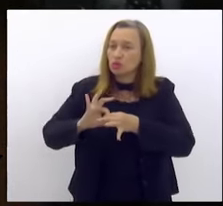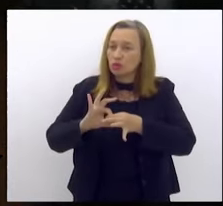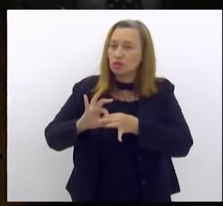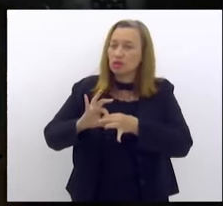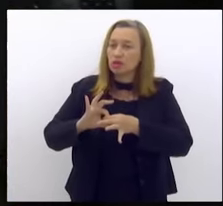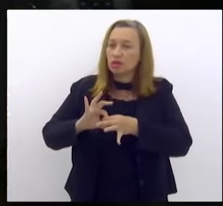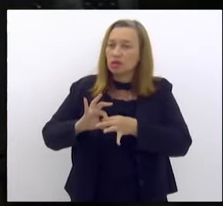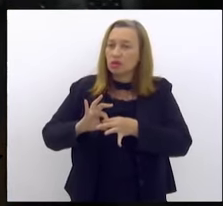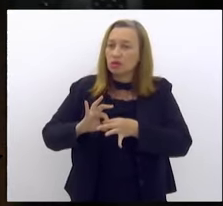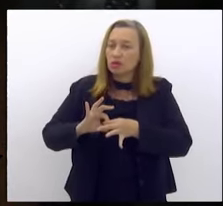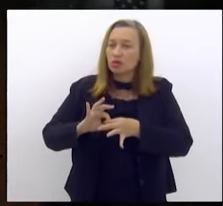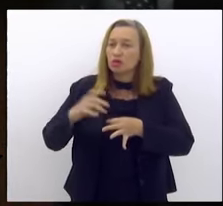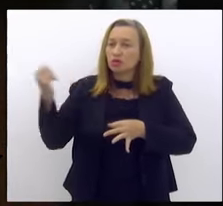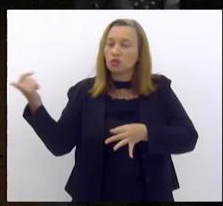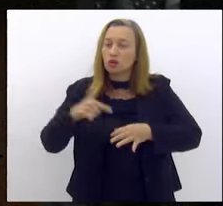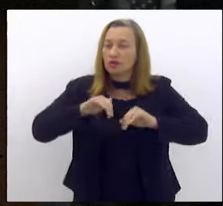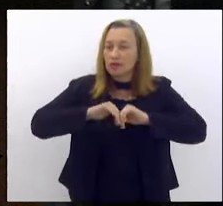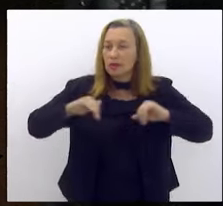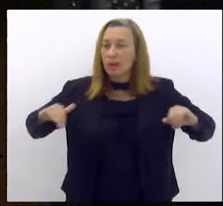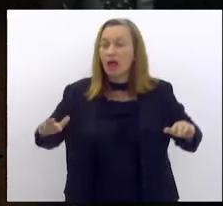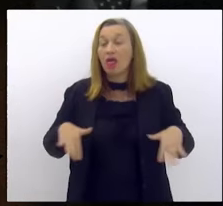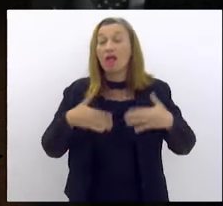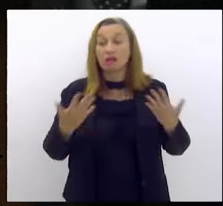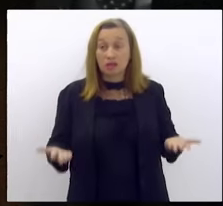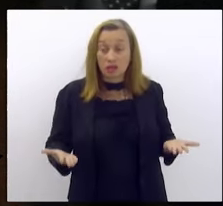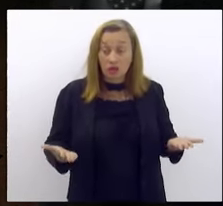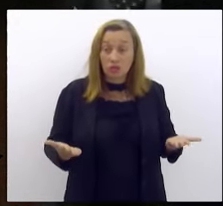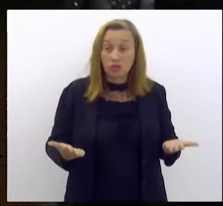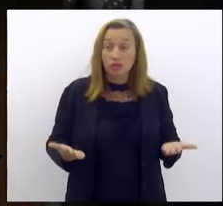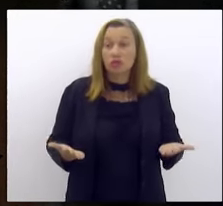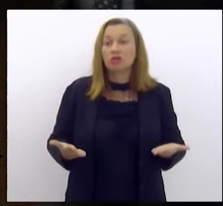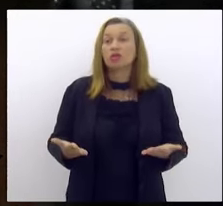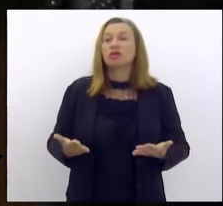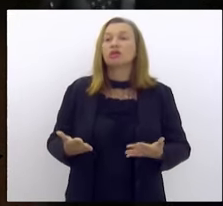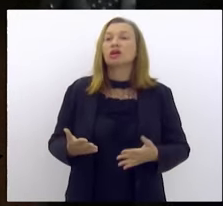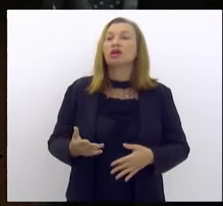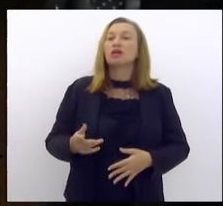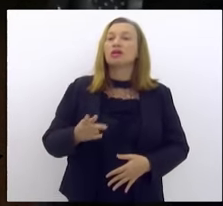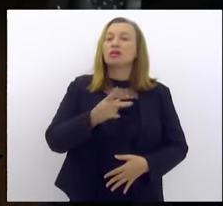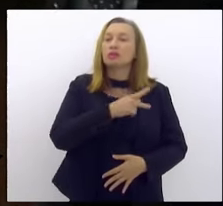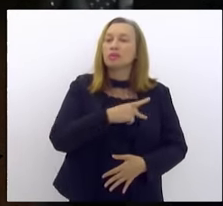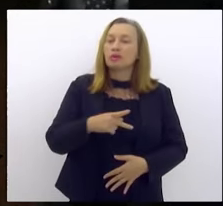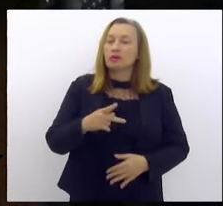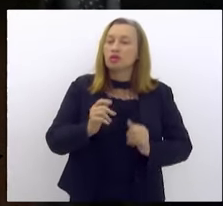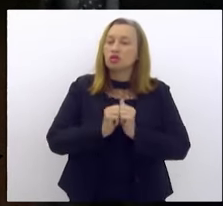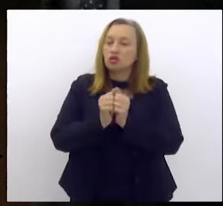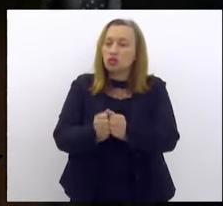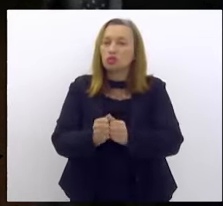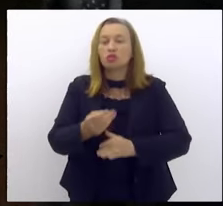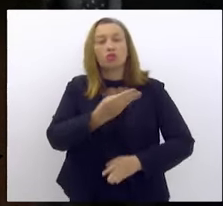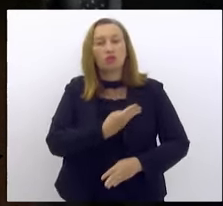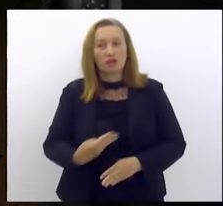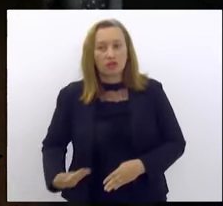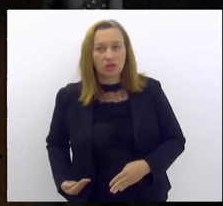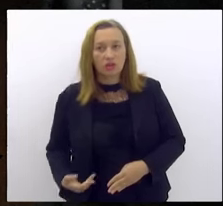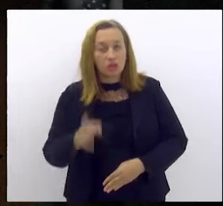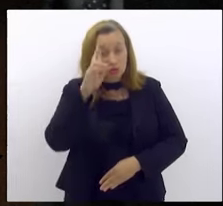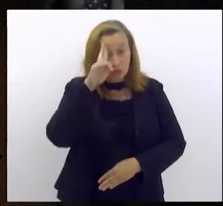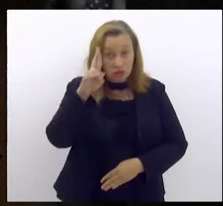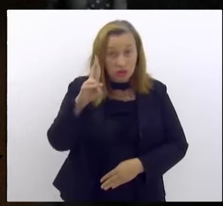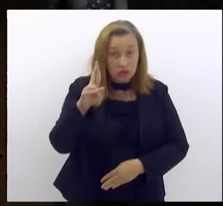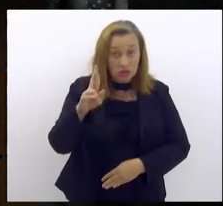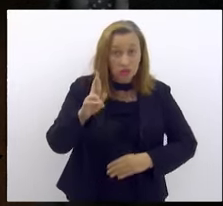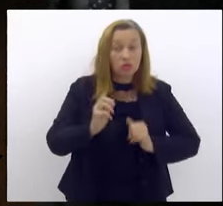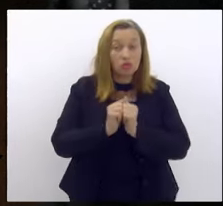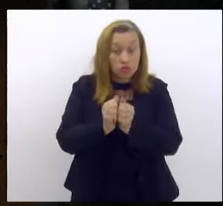nos une do que nos separa. Então, fica aqui o meu estarei presente com o governador e Vossa Excelência atua nesse